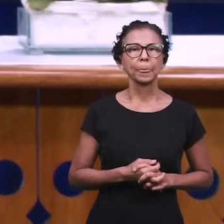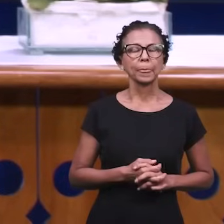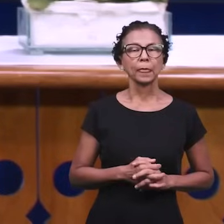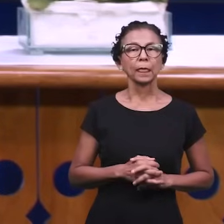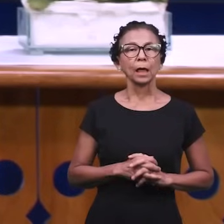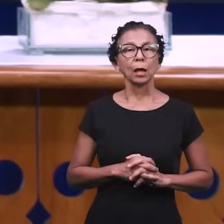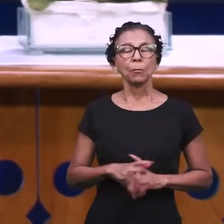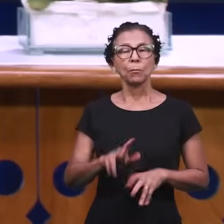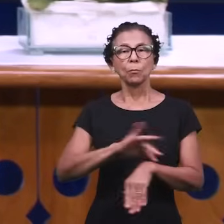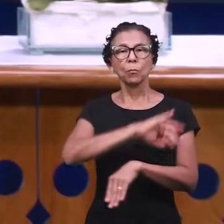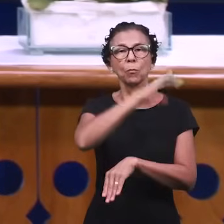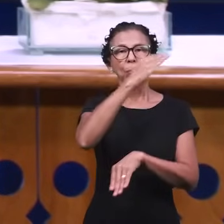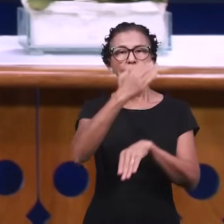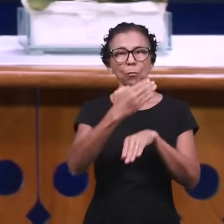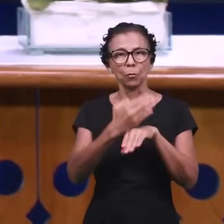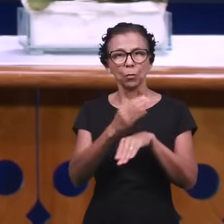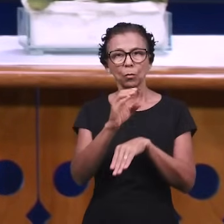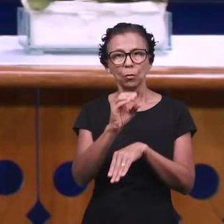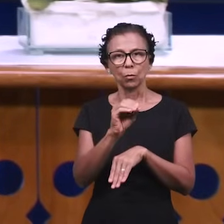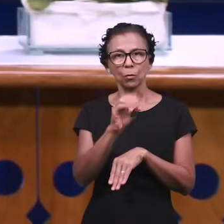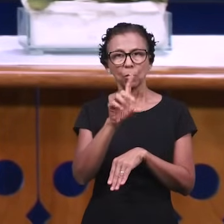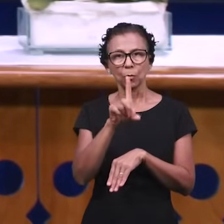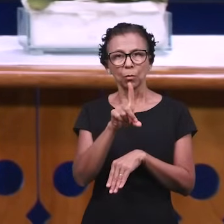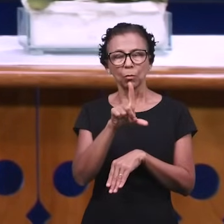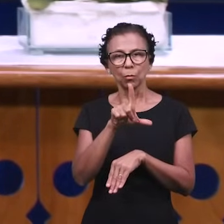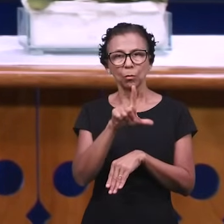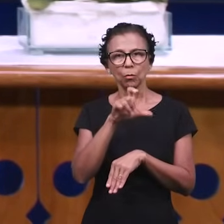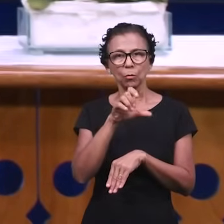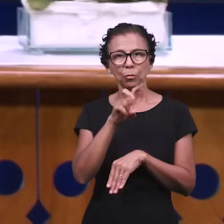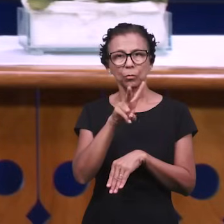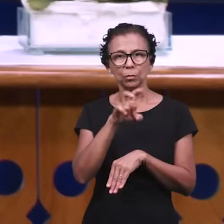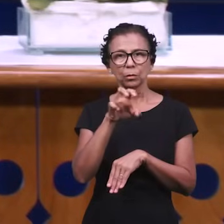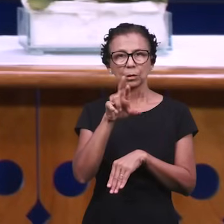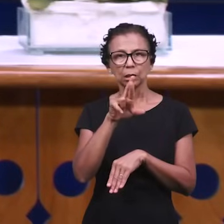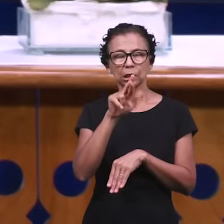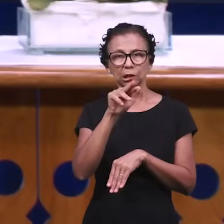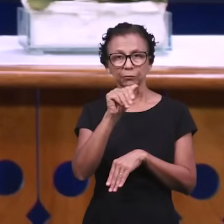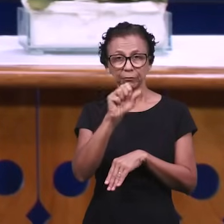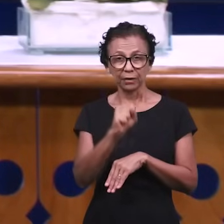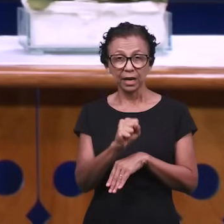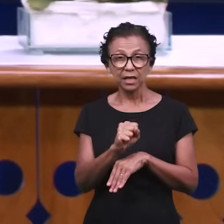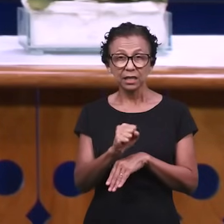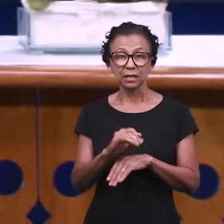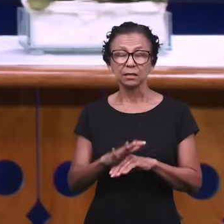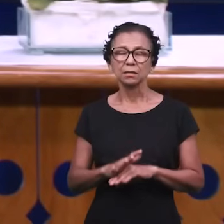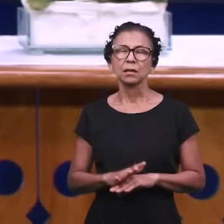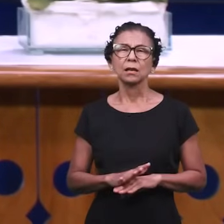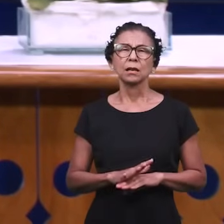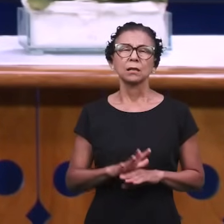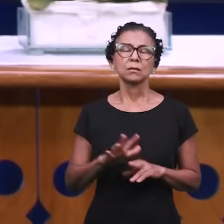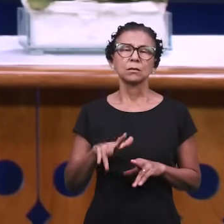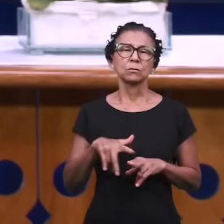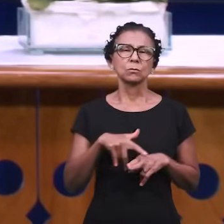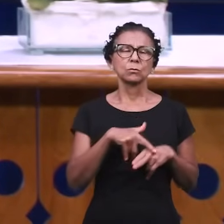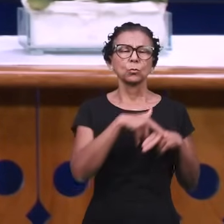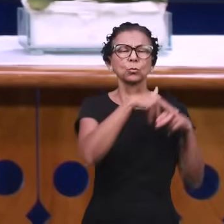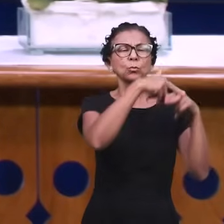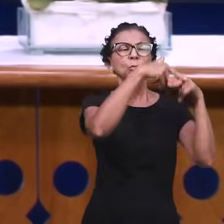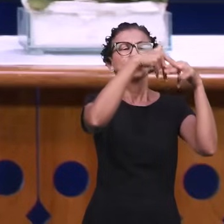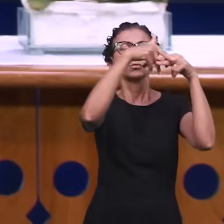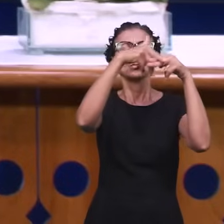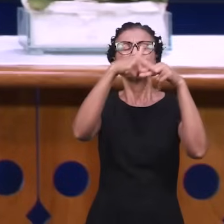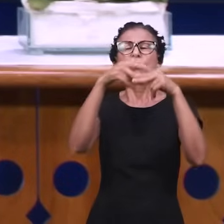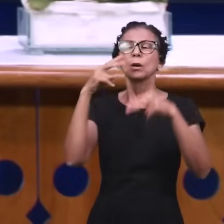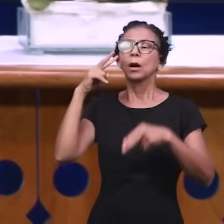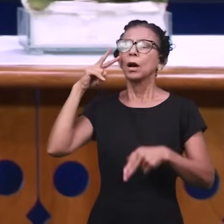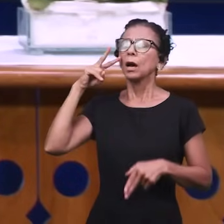Jesus ele vai descendo o Monte das Oliveiras, quando ele avista o templo e a cidade de Jerusalém, ele chora, porque ele